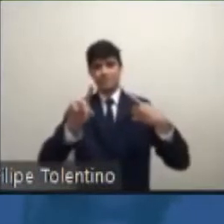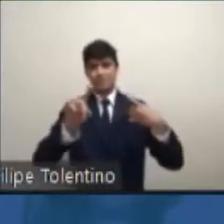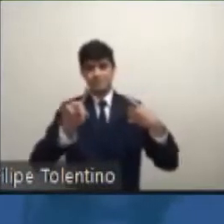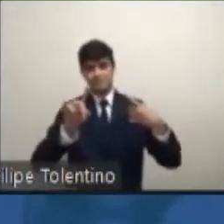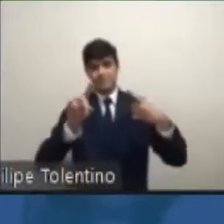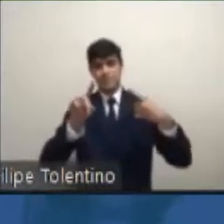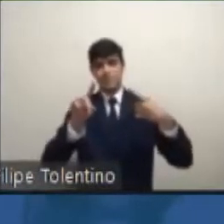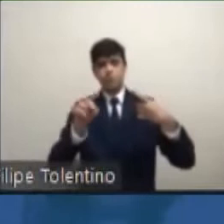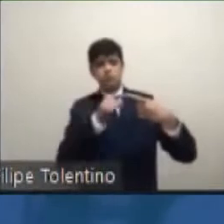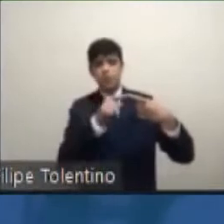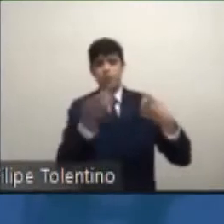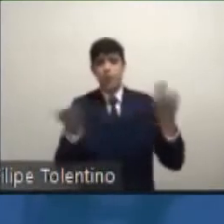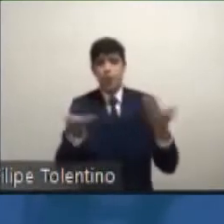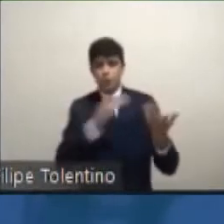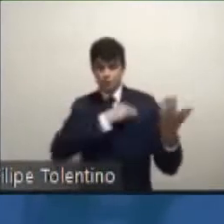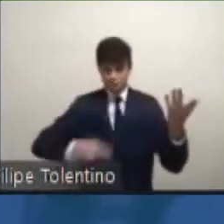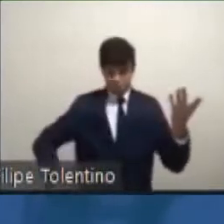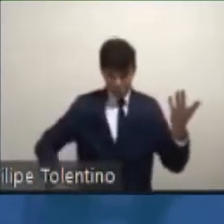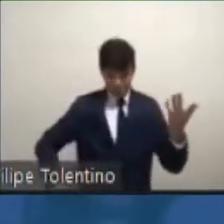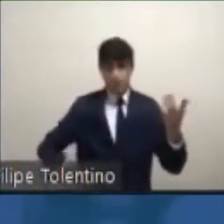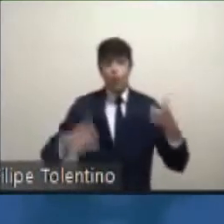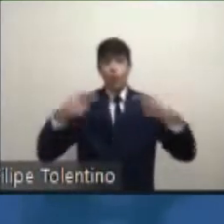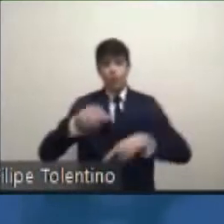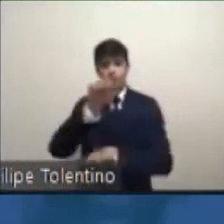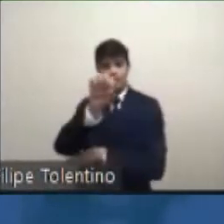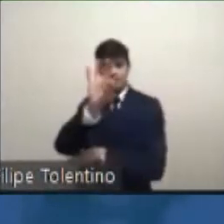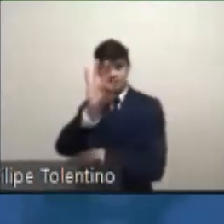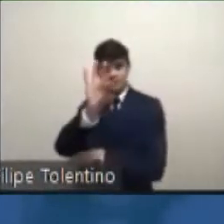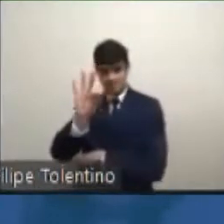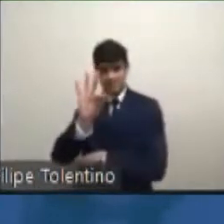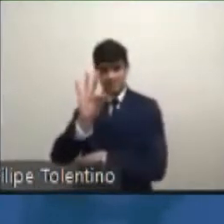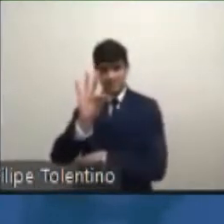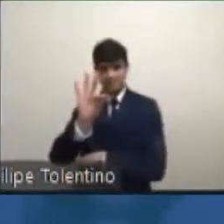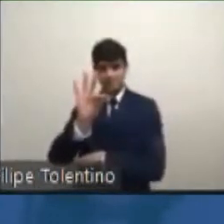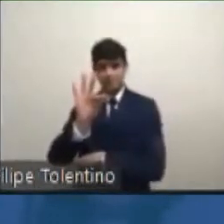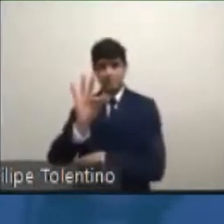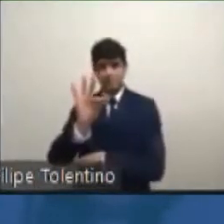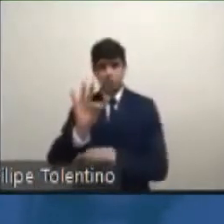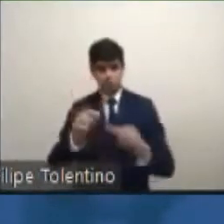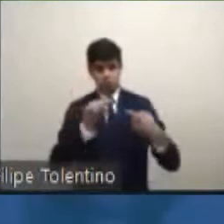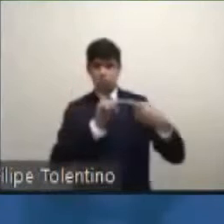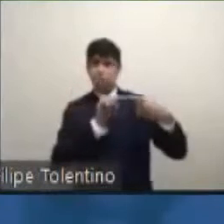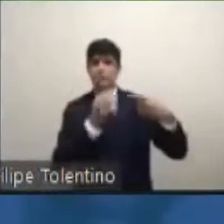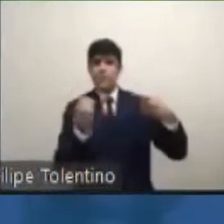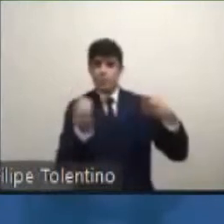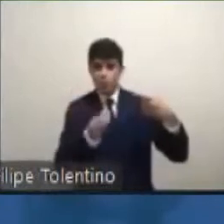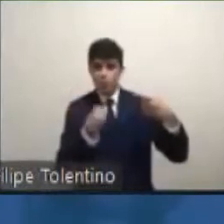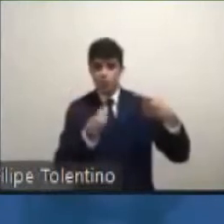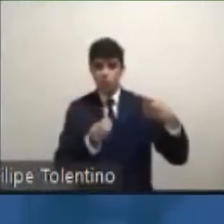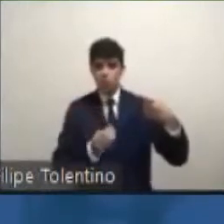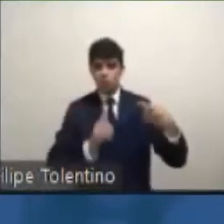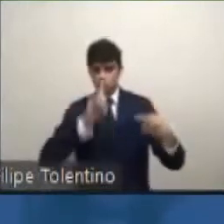Janeiro, hoje nós sabemos é ministro do Supremo Tribunal Federal, e ele, nas suas decisões, tem se manifestado no mesmo espírito